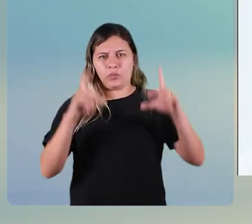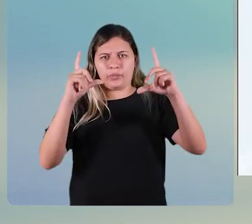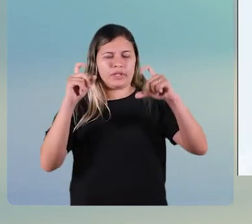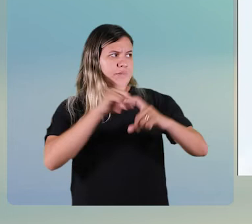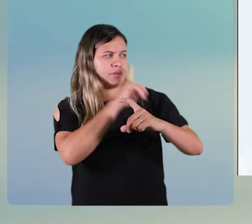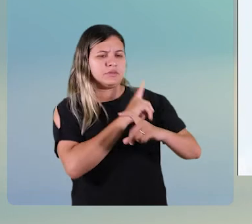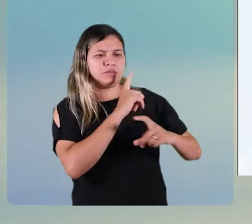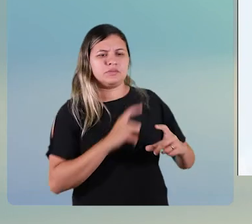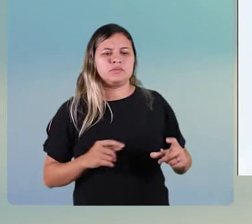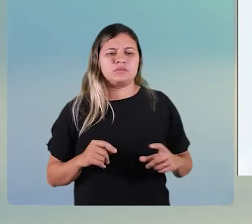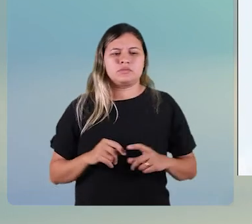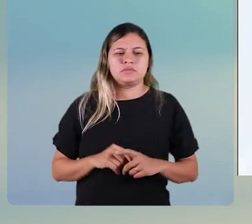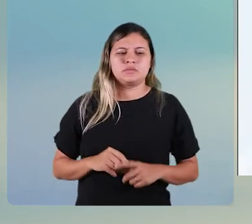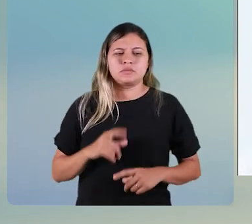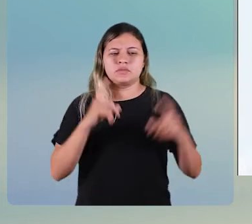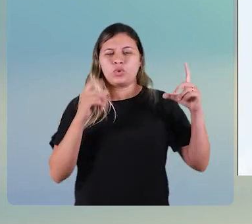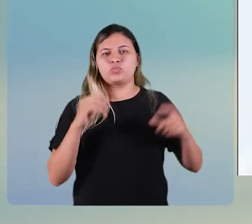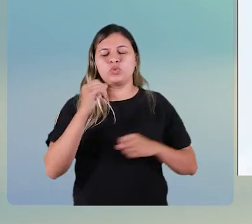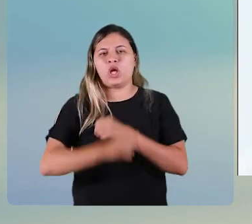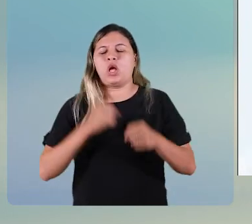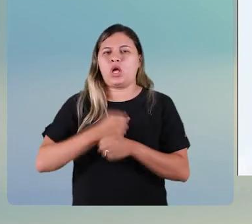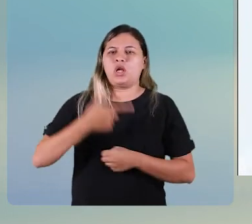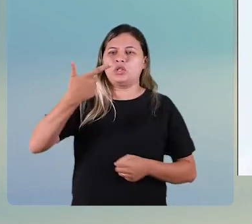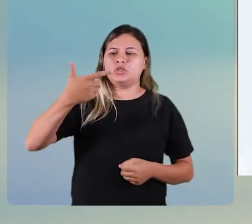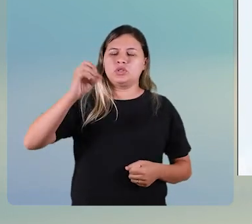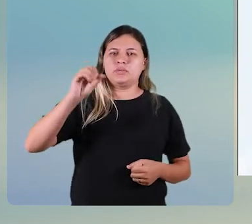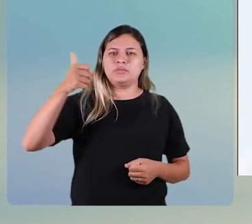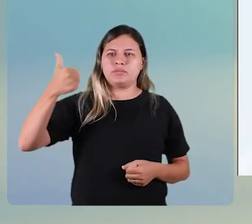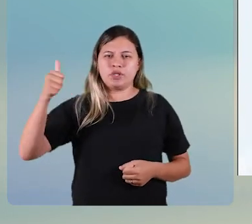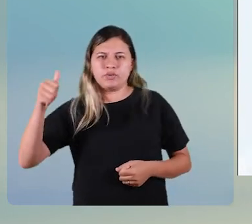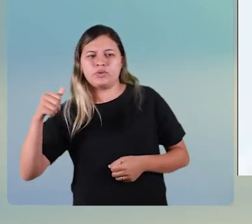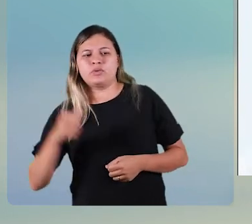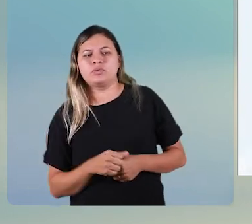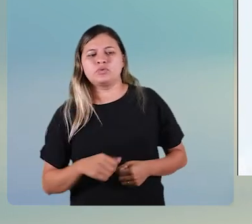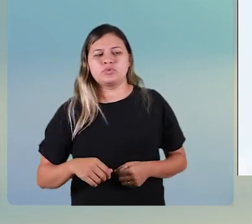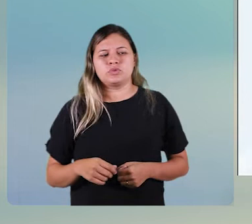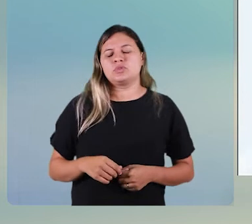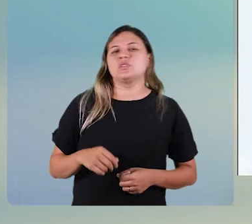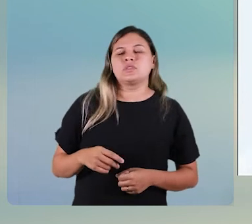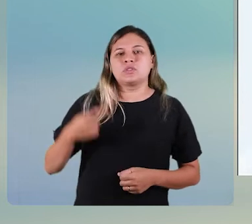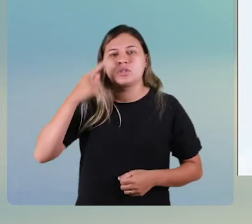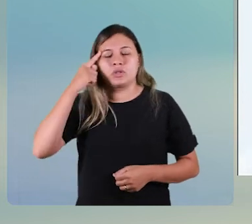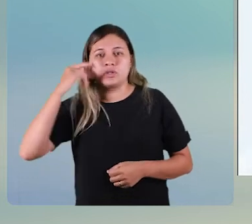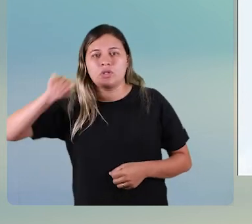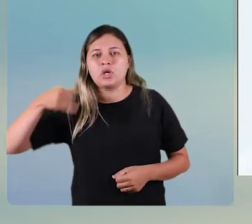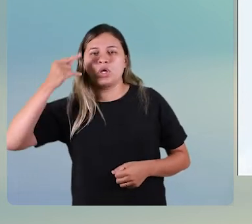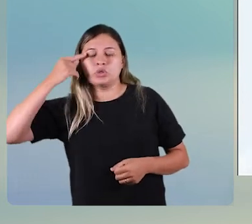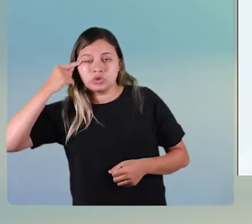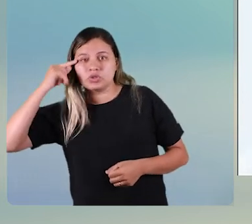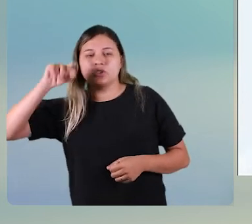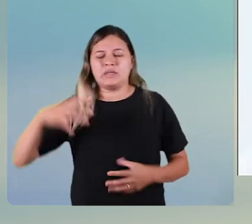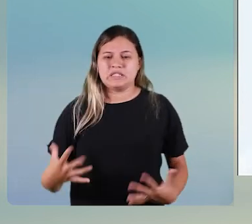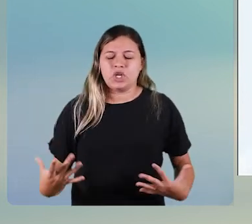o acidente nuclear de Fukushima, né? Que aconteceu em 2011, né? Lá no Japão. Foi um mau funcionamento, acabou